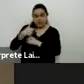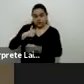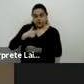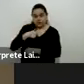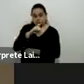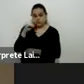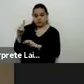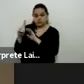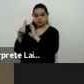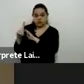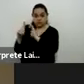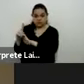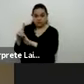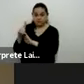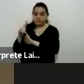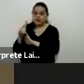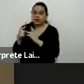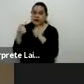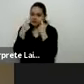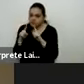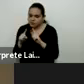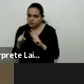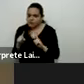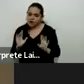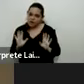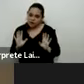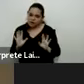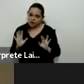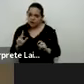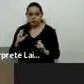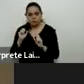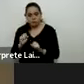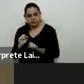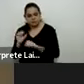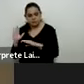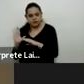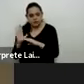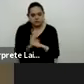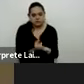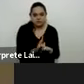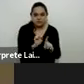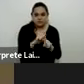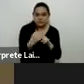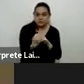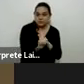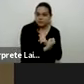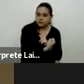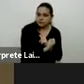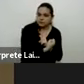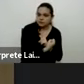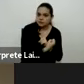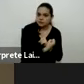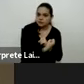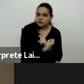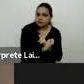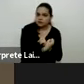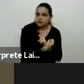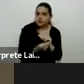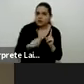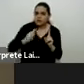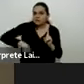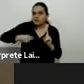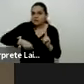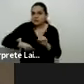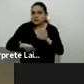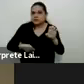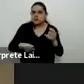ultraneoliberal, ele descobriu que ele pode ter uma agenda social sem precisar ser de esquerda. Então, por isso que ele cobrou do